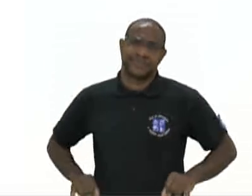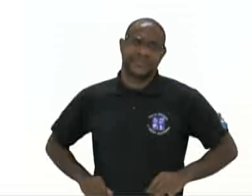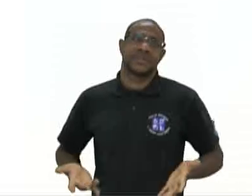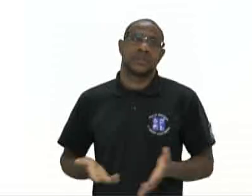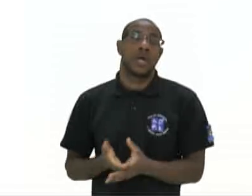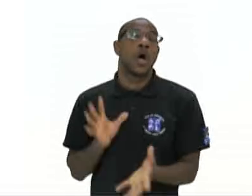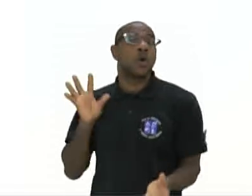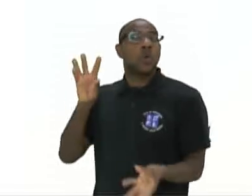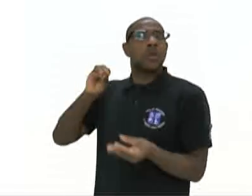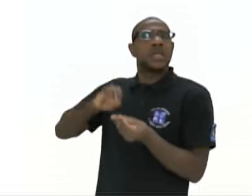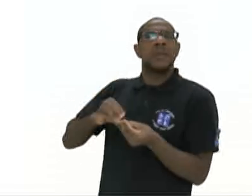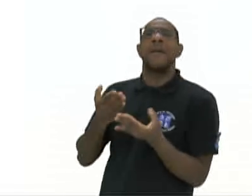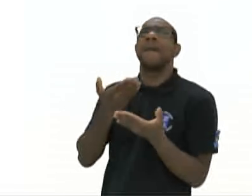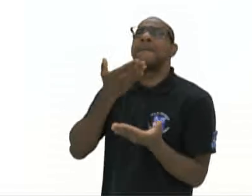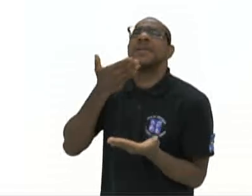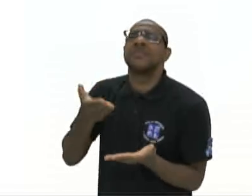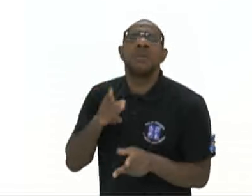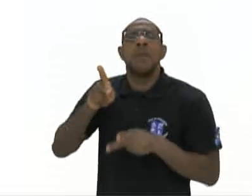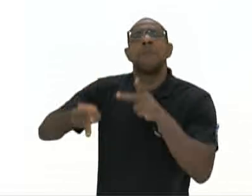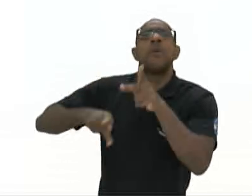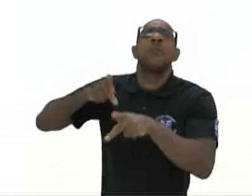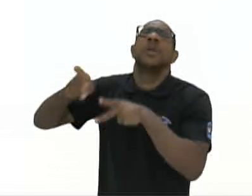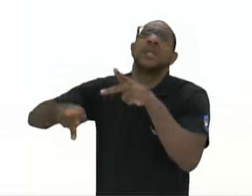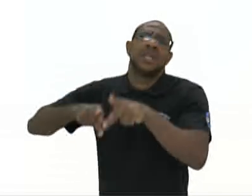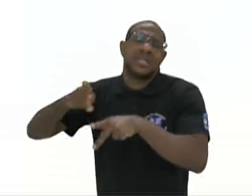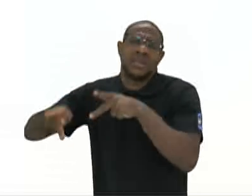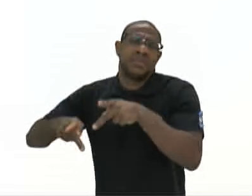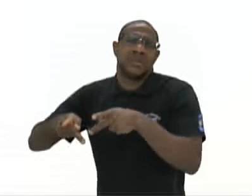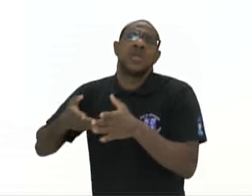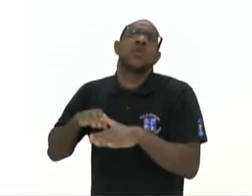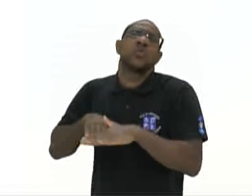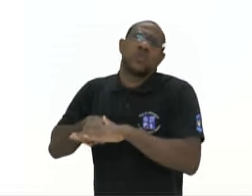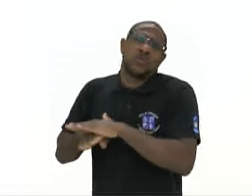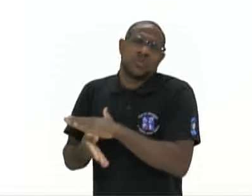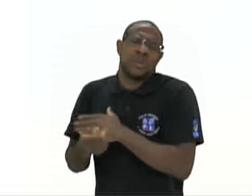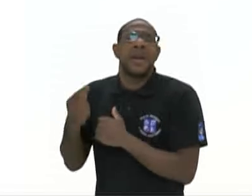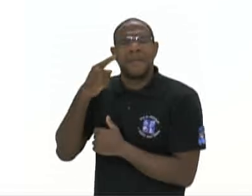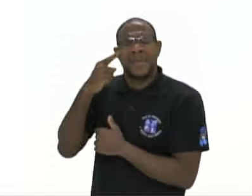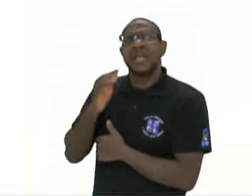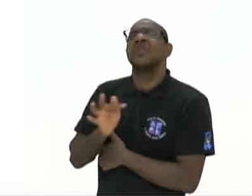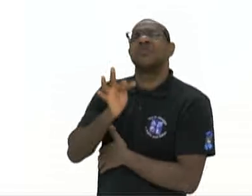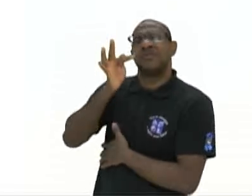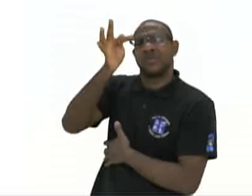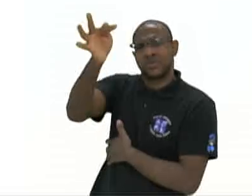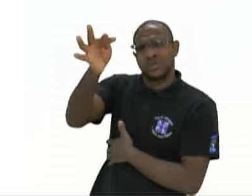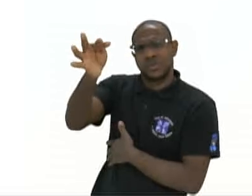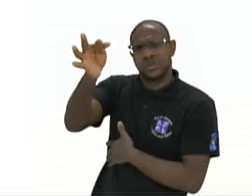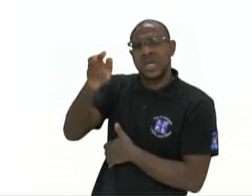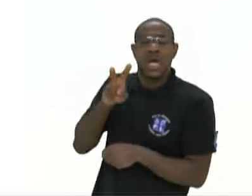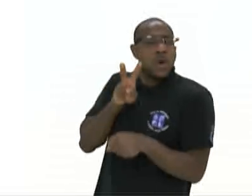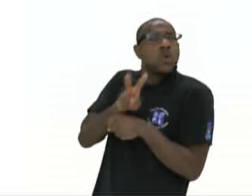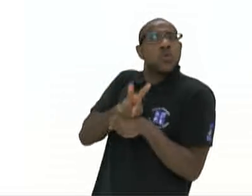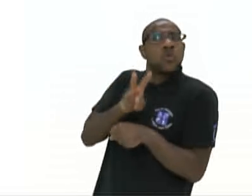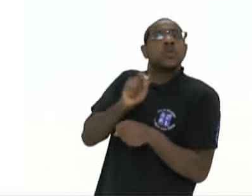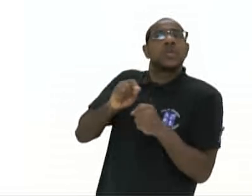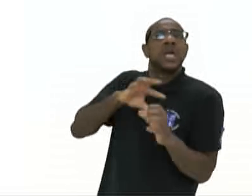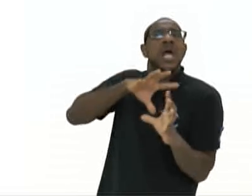Concluímos clamando à população que mude seus hábitos, que pense no futuro, que preserve nosso